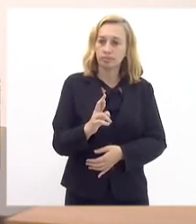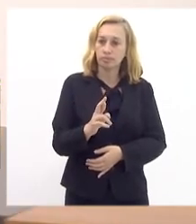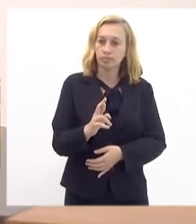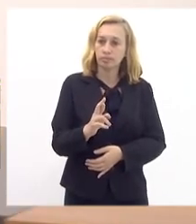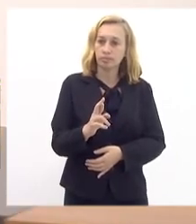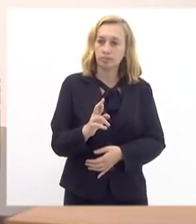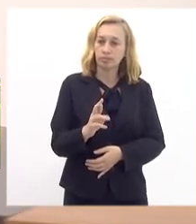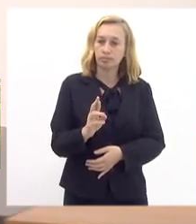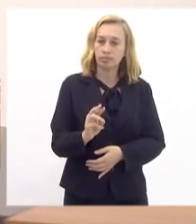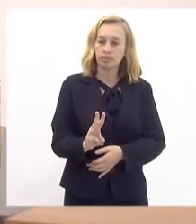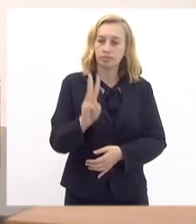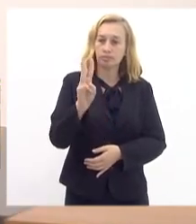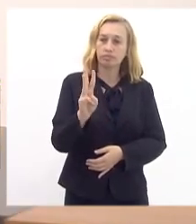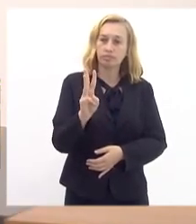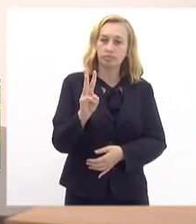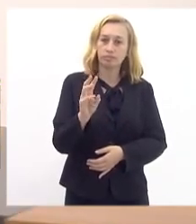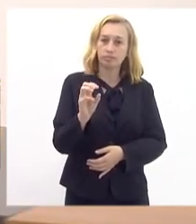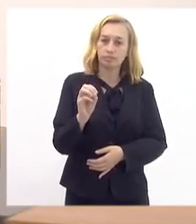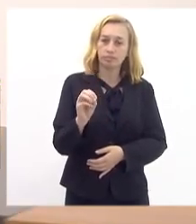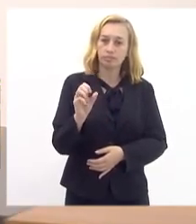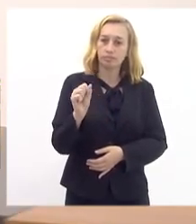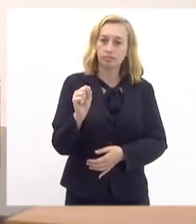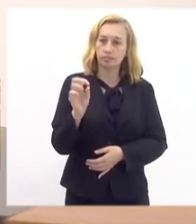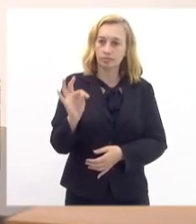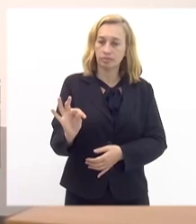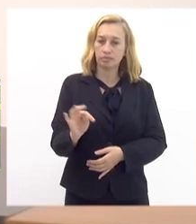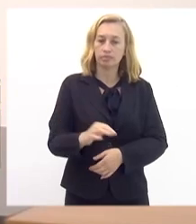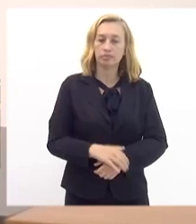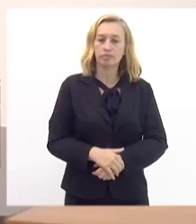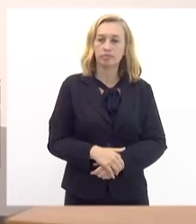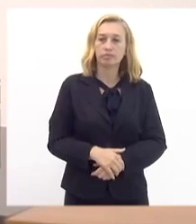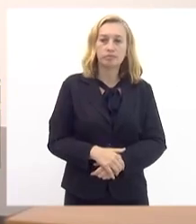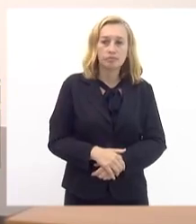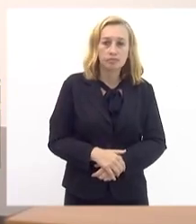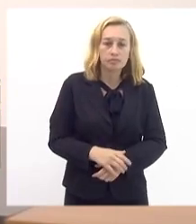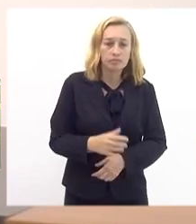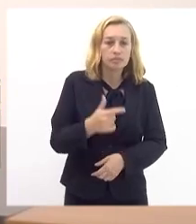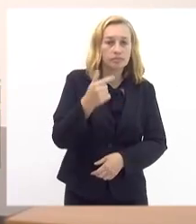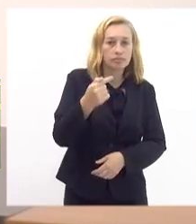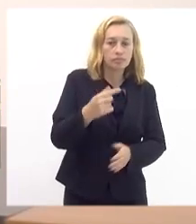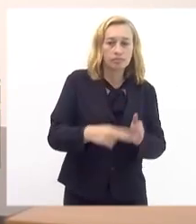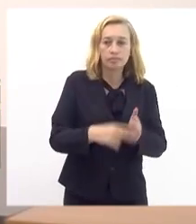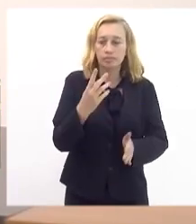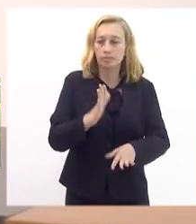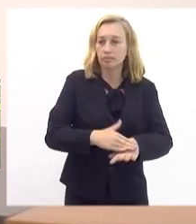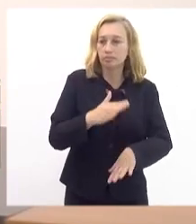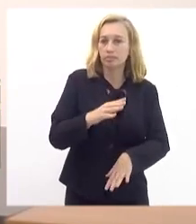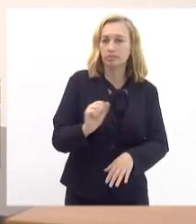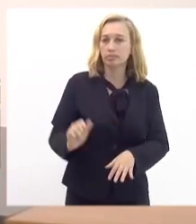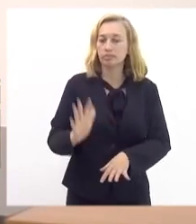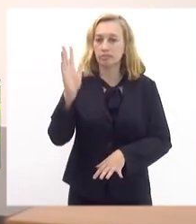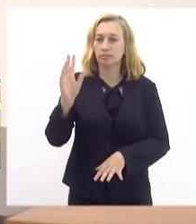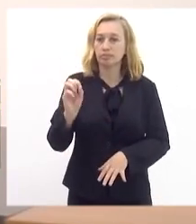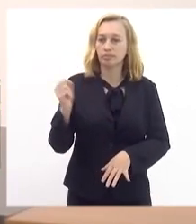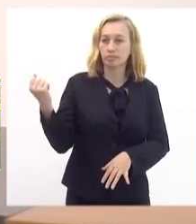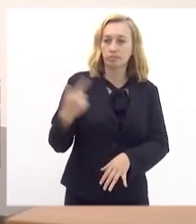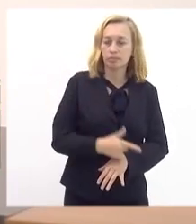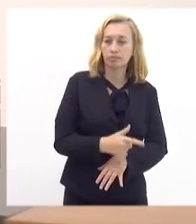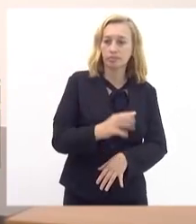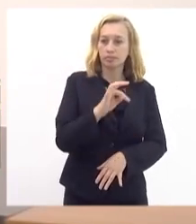megawatts megawatts preço cerca de sete vezes mais caro do que as